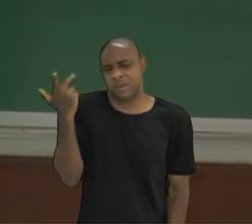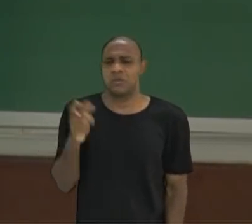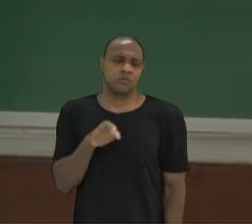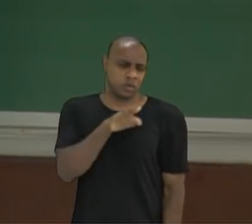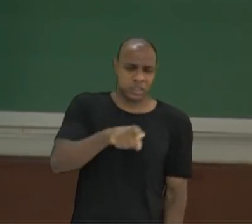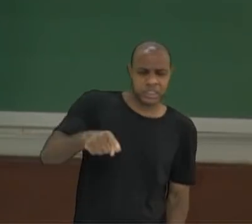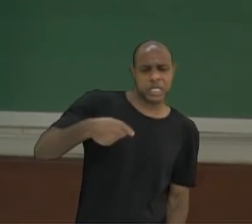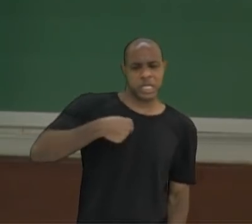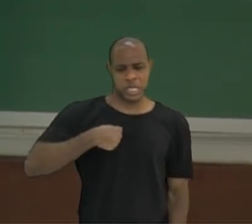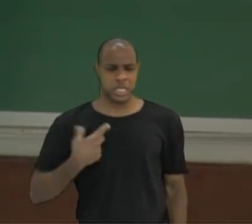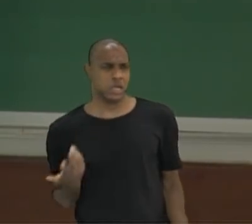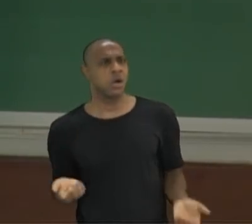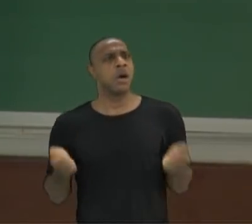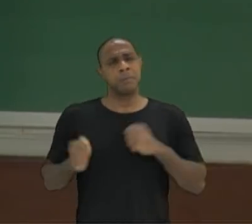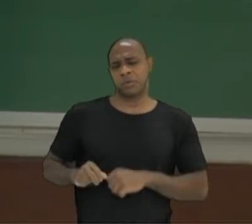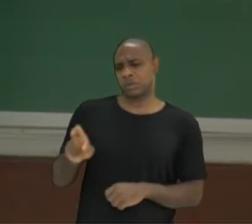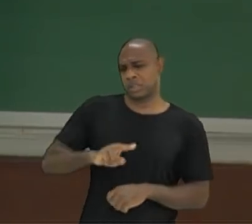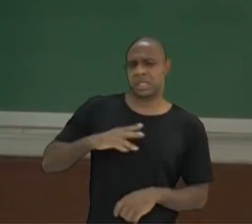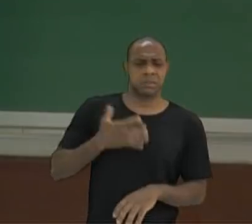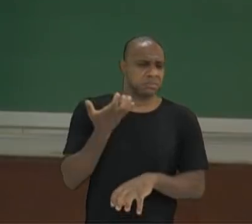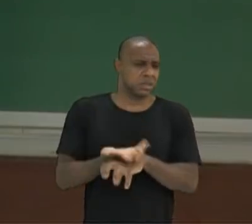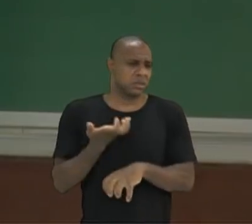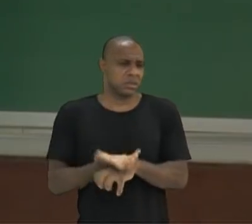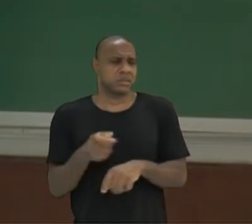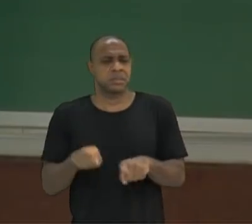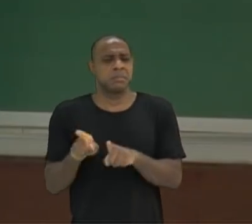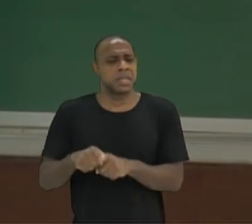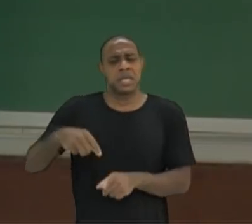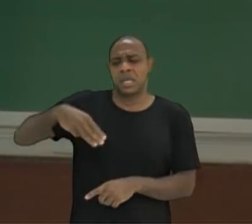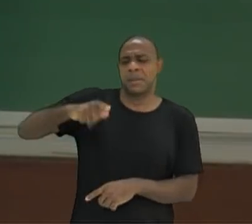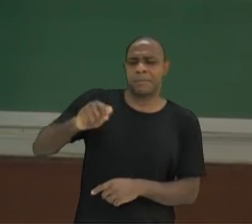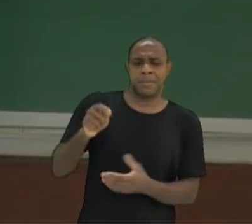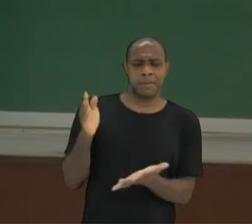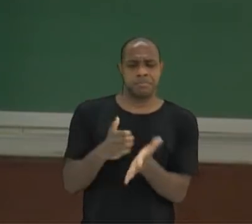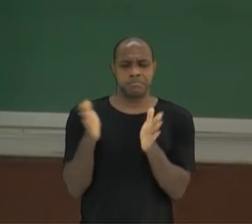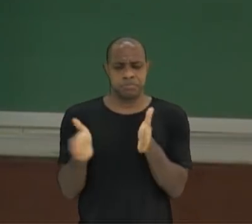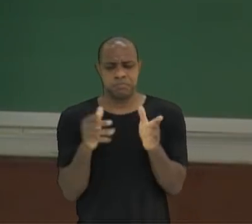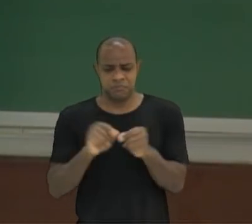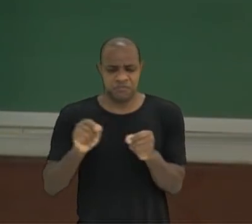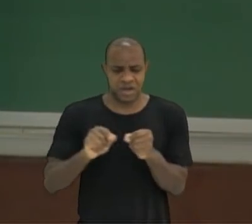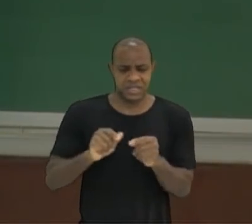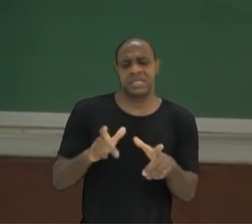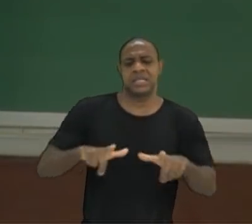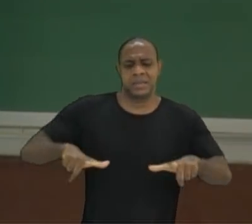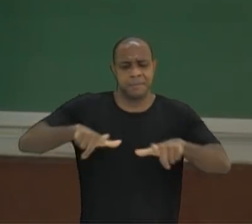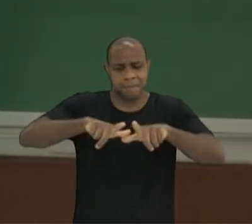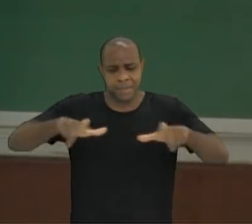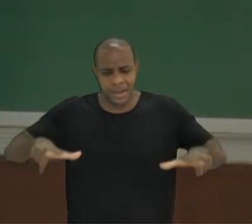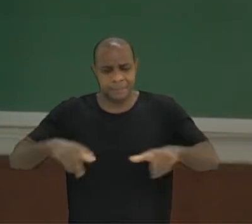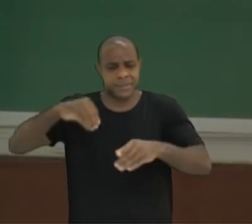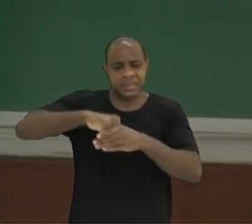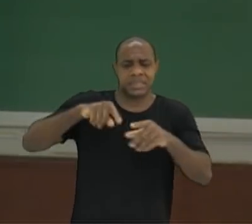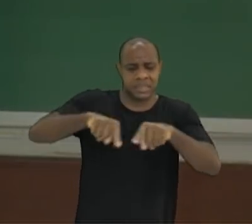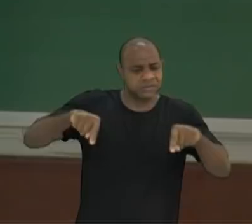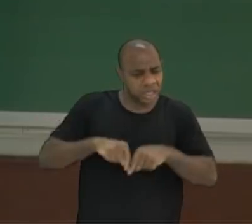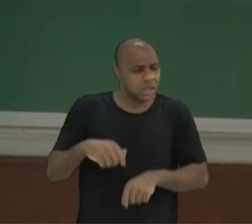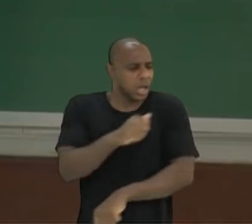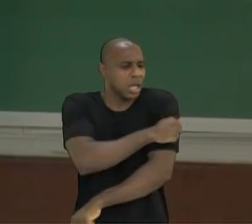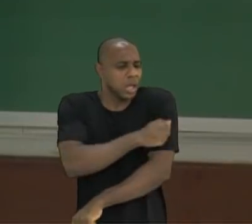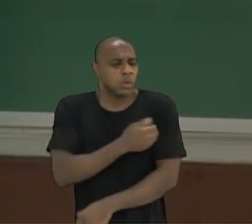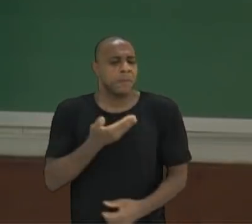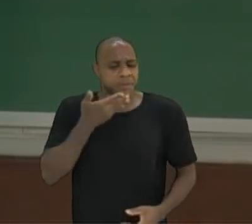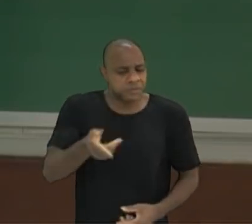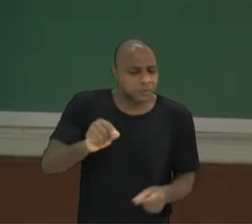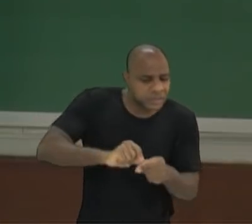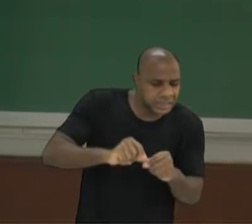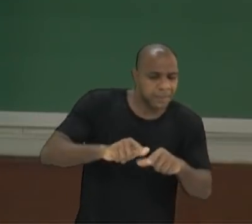vocês. Eu posso utilizar na minha disciplina na produção de mapas dentro das salas de aula com os meus alunos, mas eu posso também no meu dia a dia,